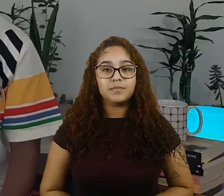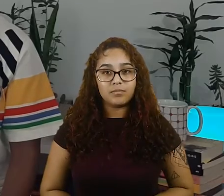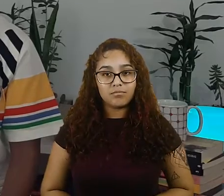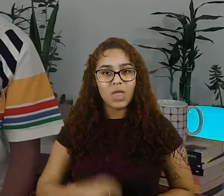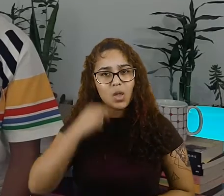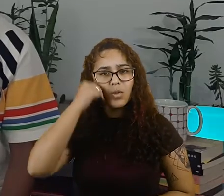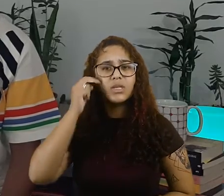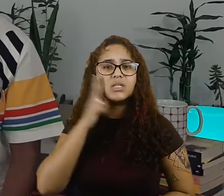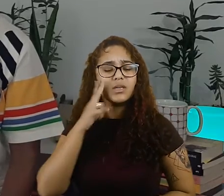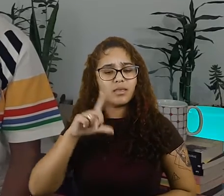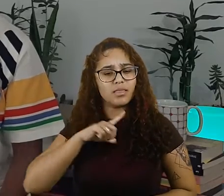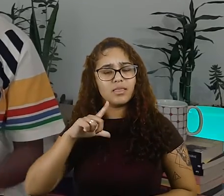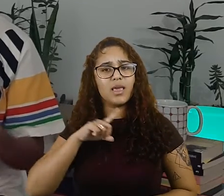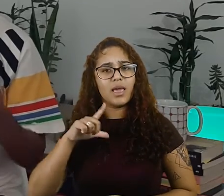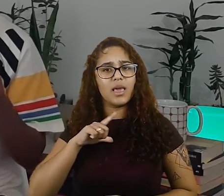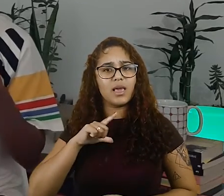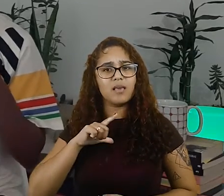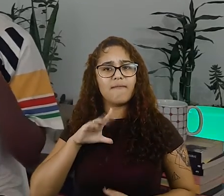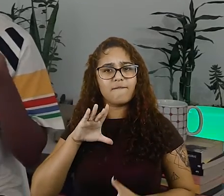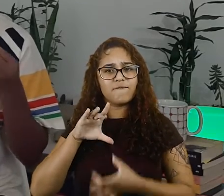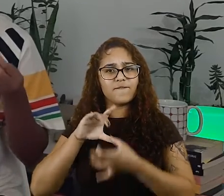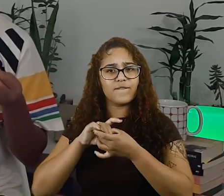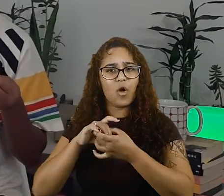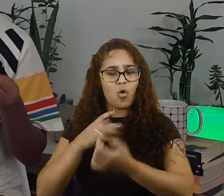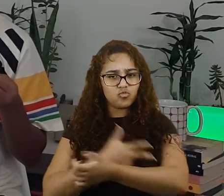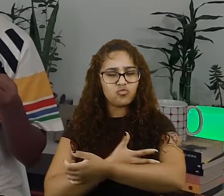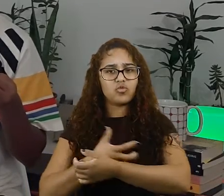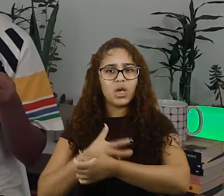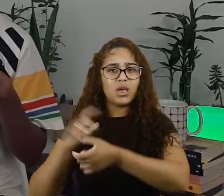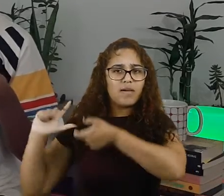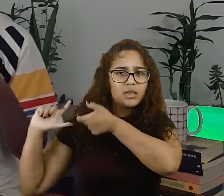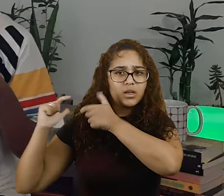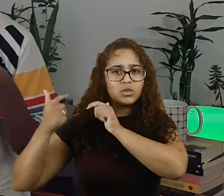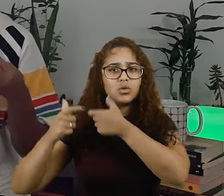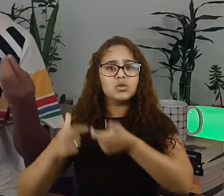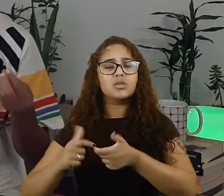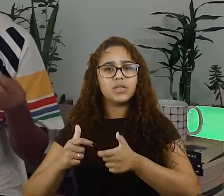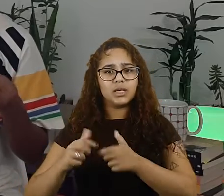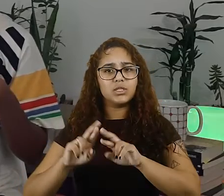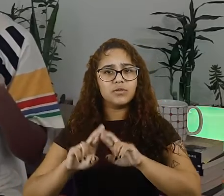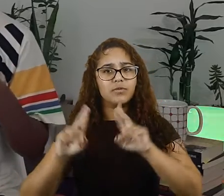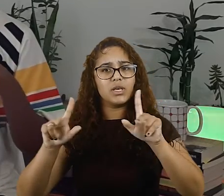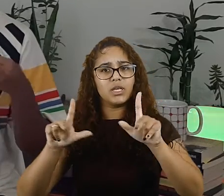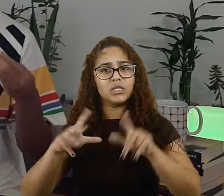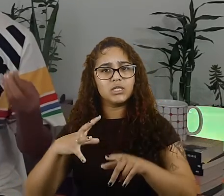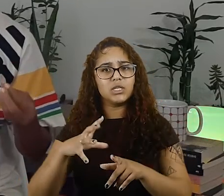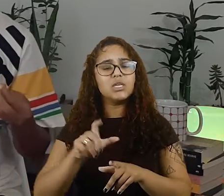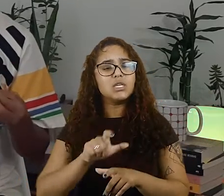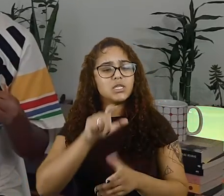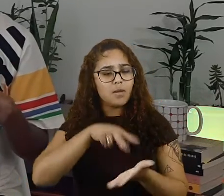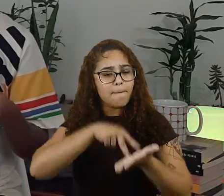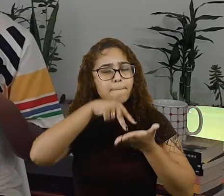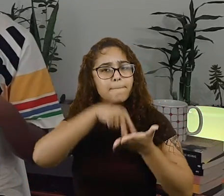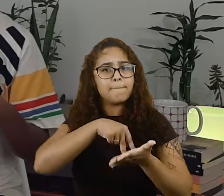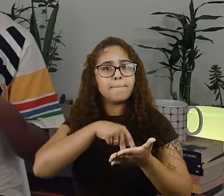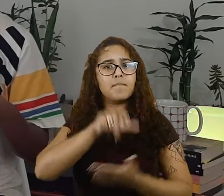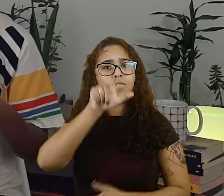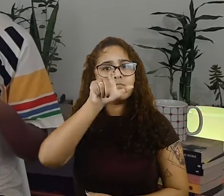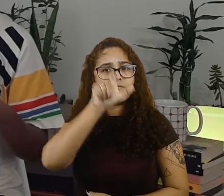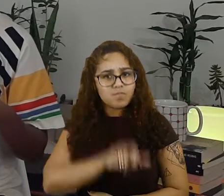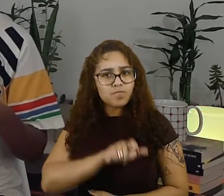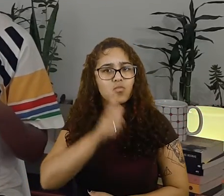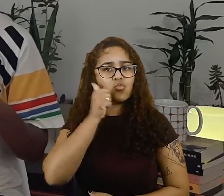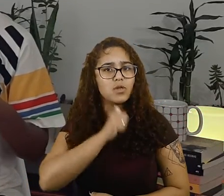afro-indígenas, pretas, né, que têm outros traços, outras visões, outras categorias, conceitos de